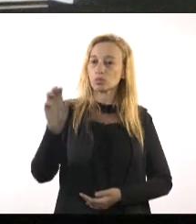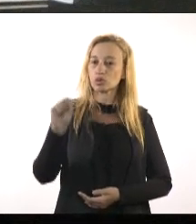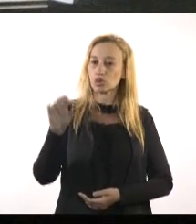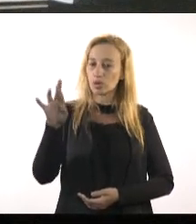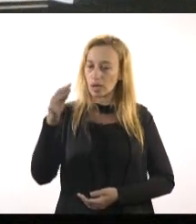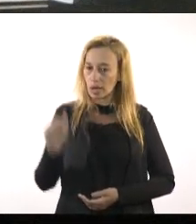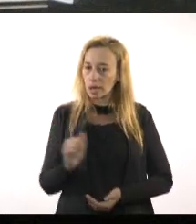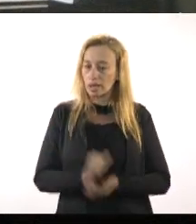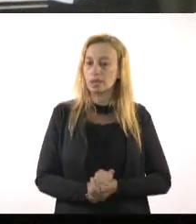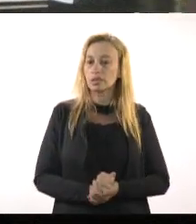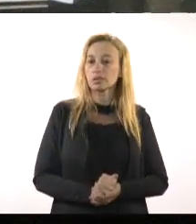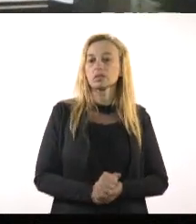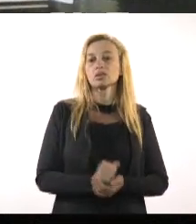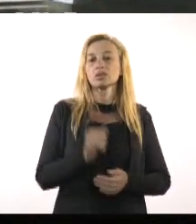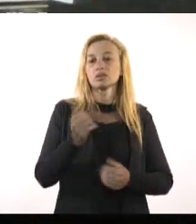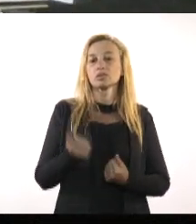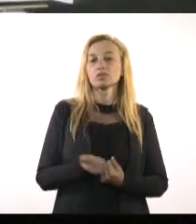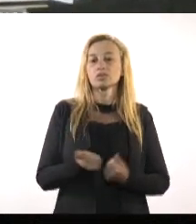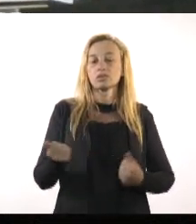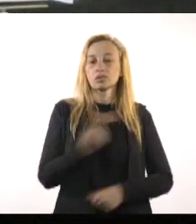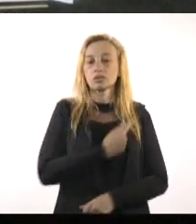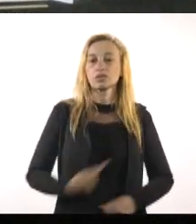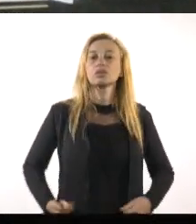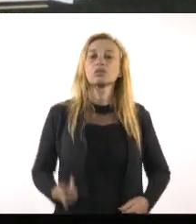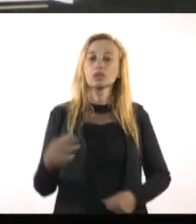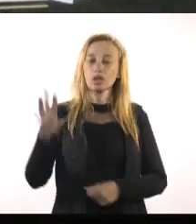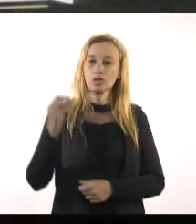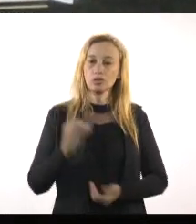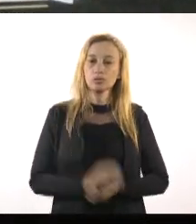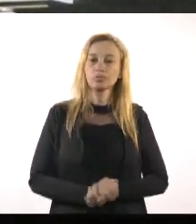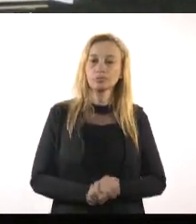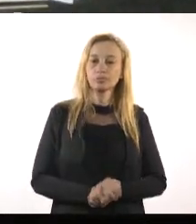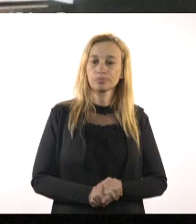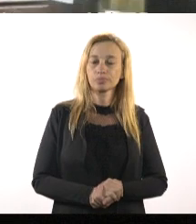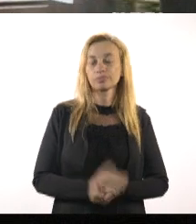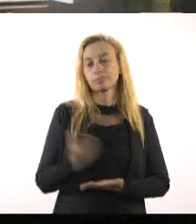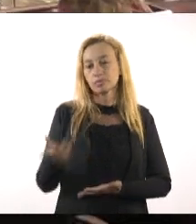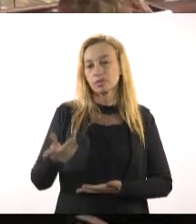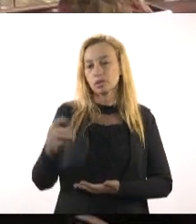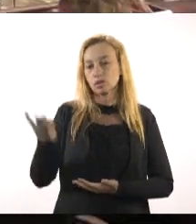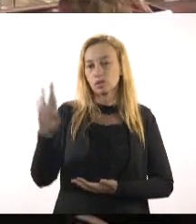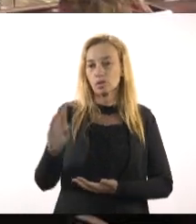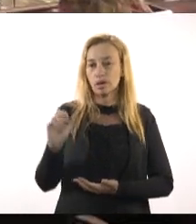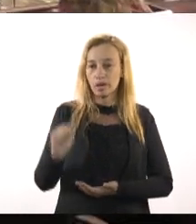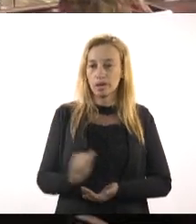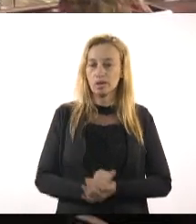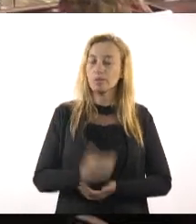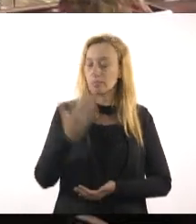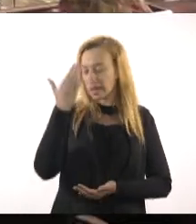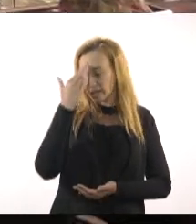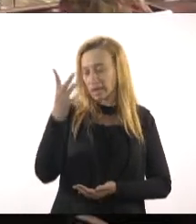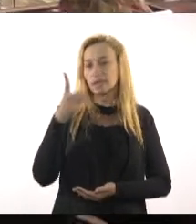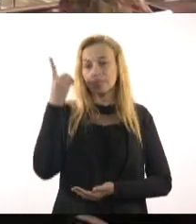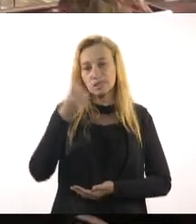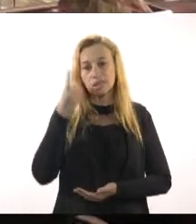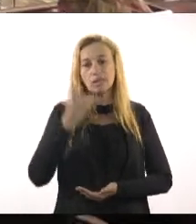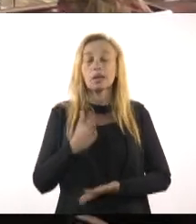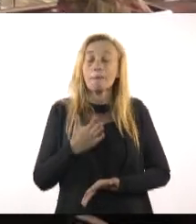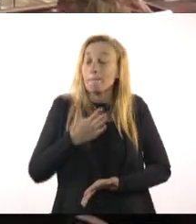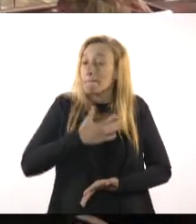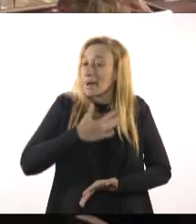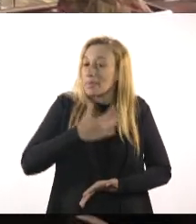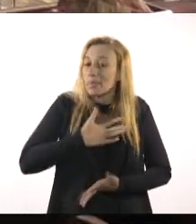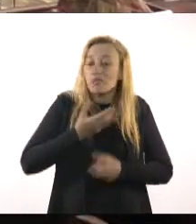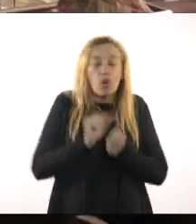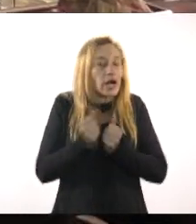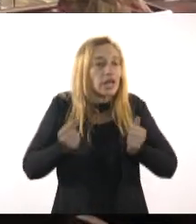passar ao vice-governador Cláudio Castro. Com a palavra, Soraya. Obrigado, deputado. E para mim foi uma